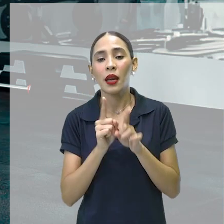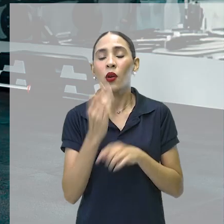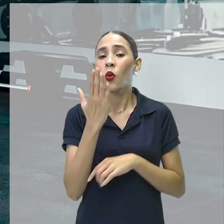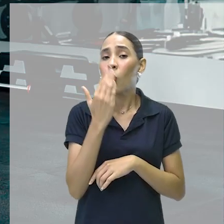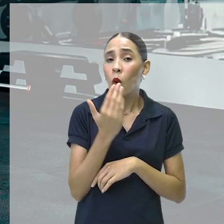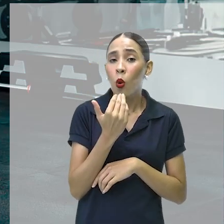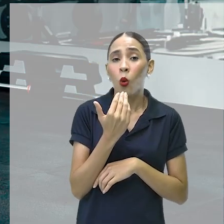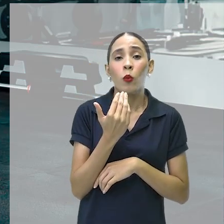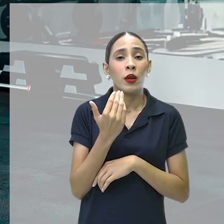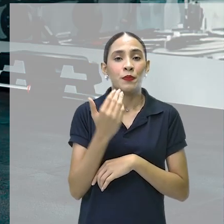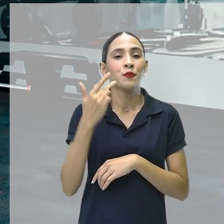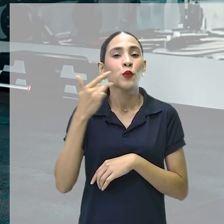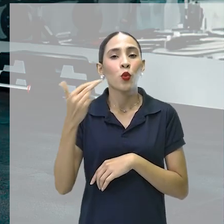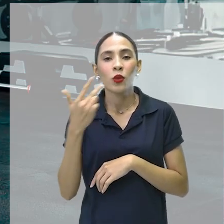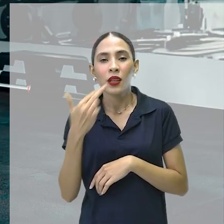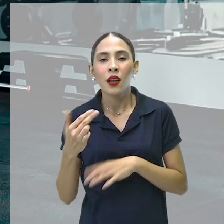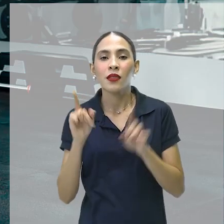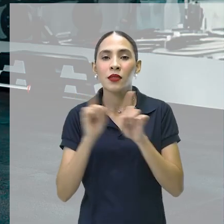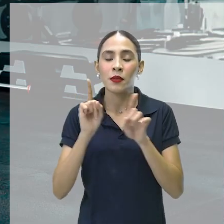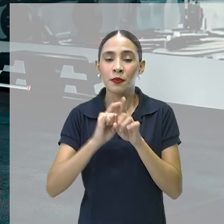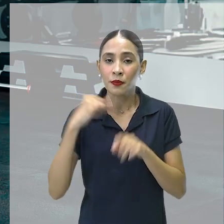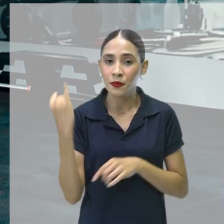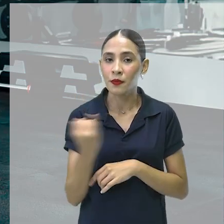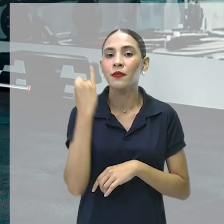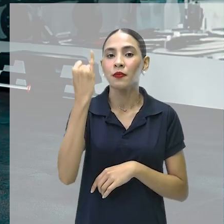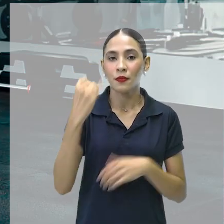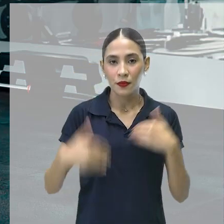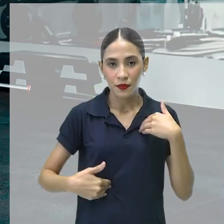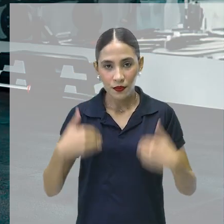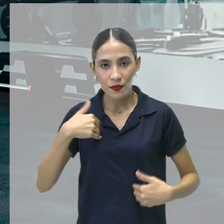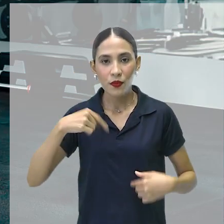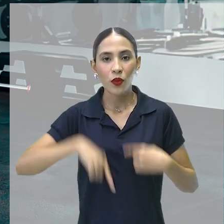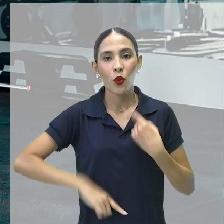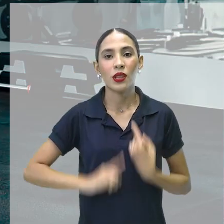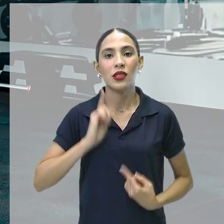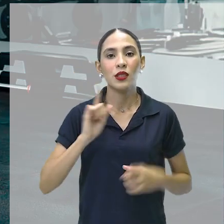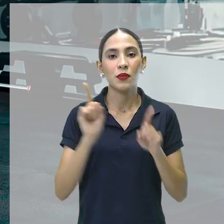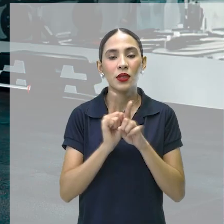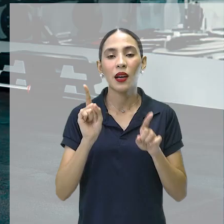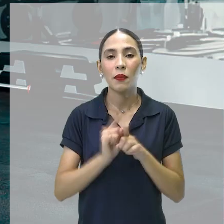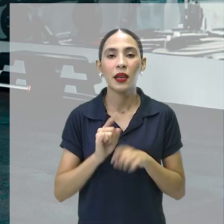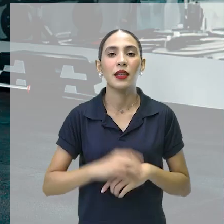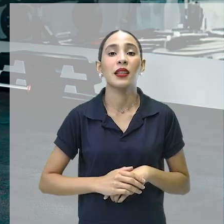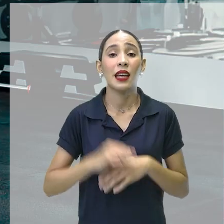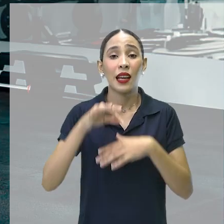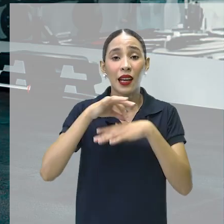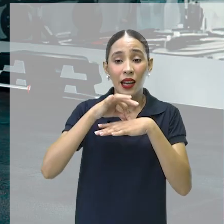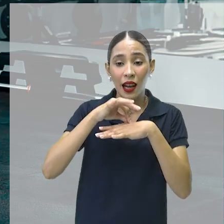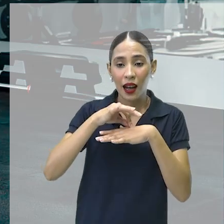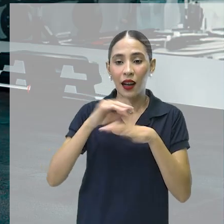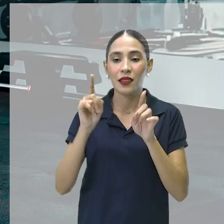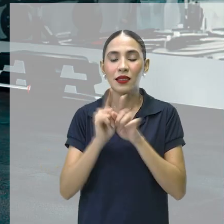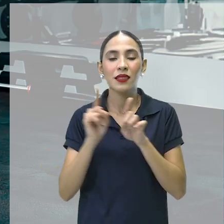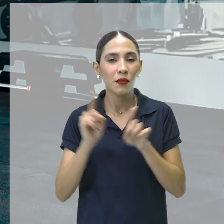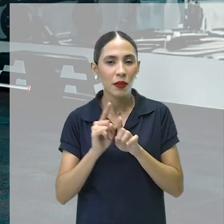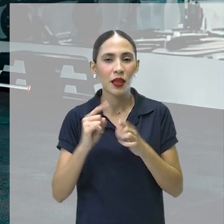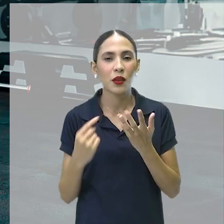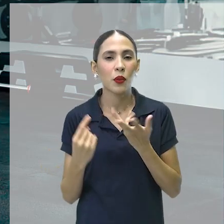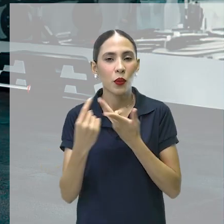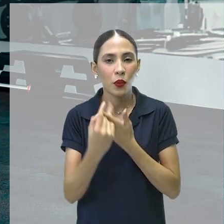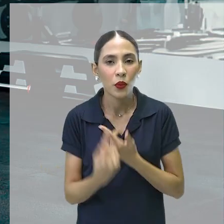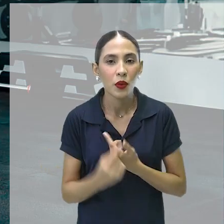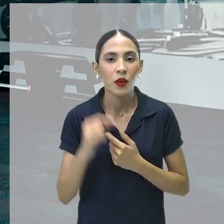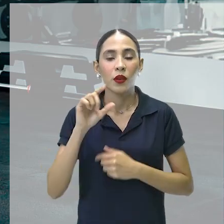Coma todos os nutrientes importantes para o nosso organismo, o carboidrato, a proteína,